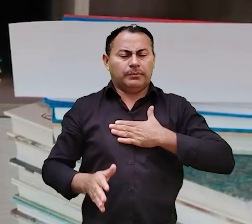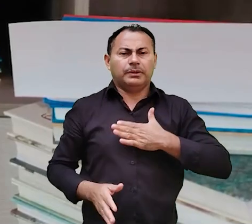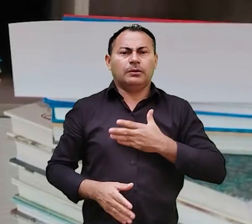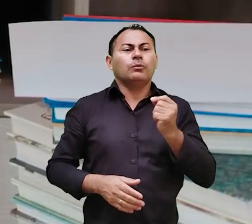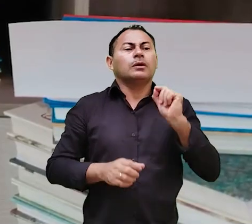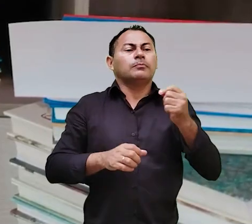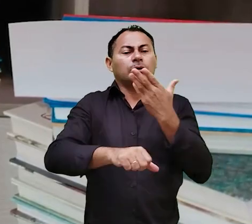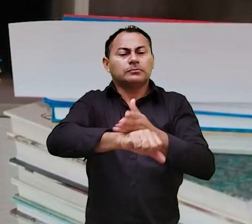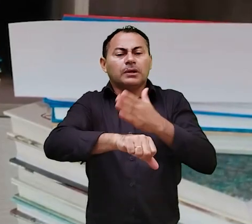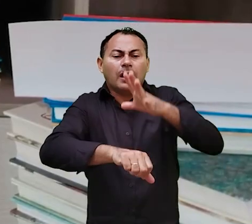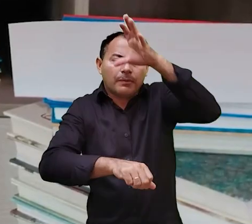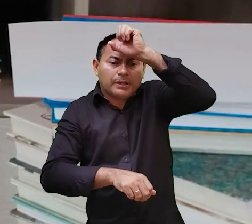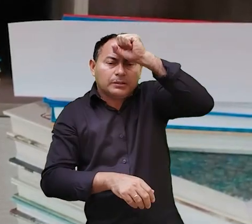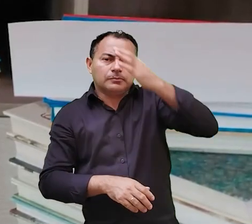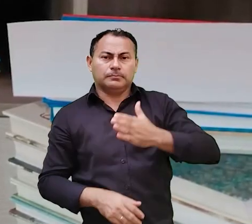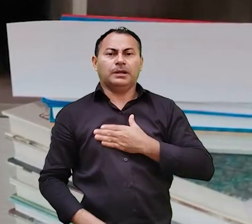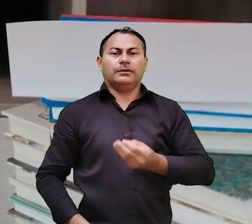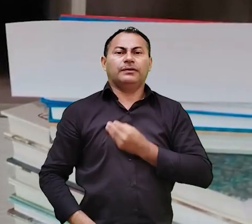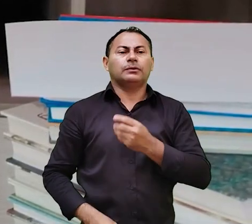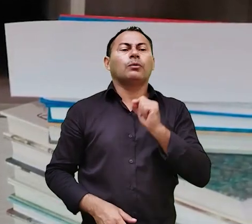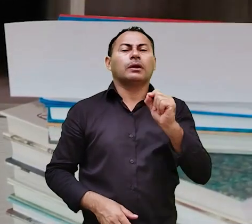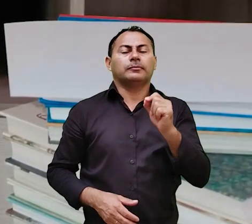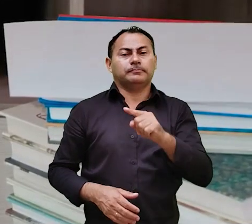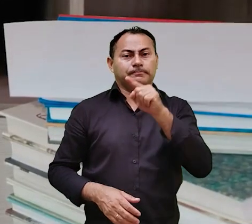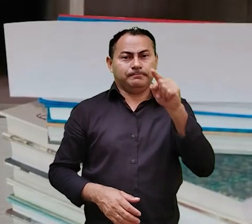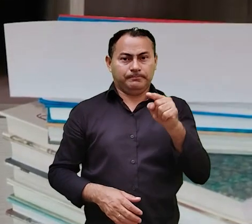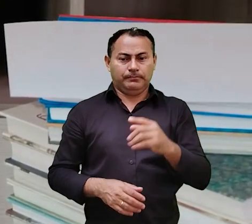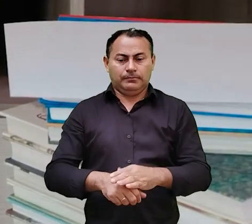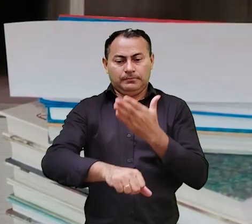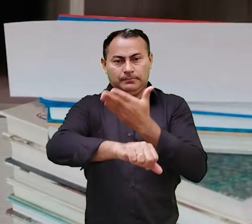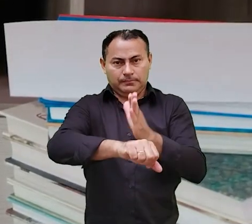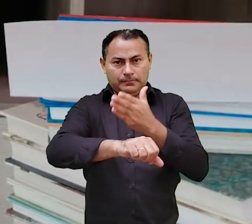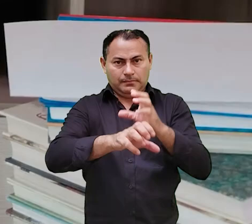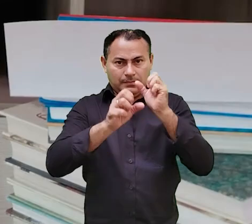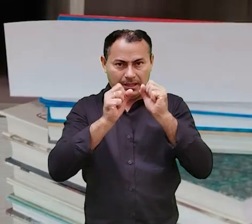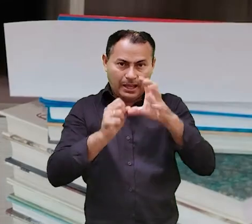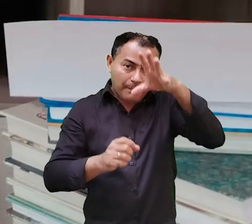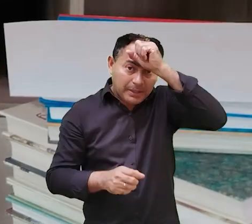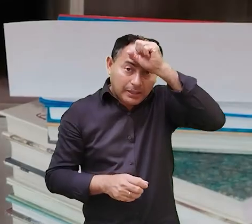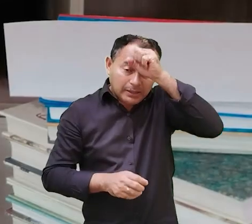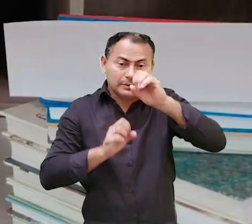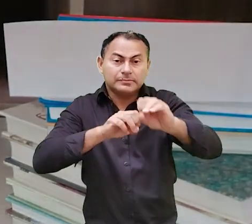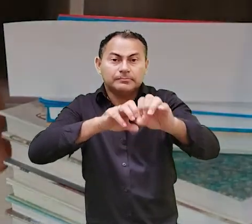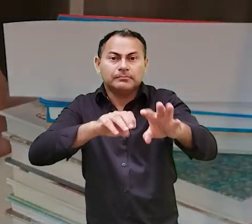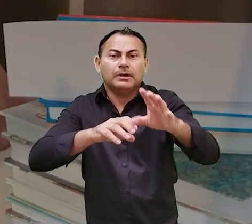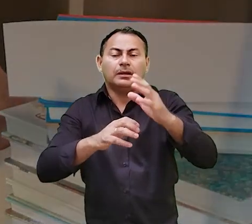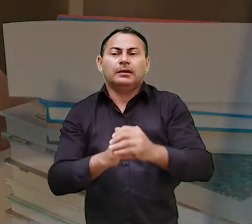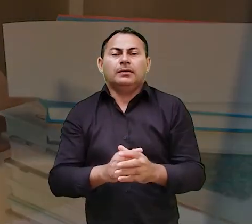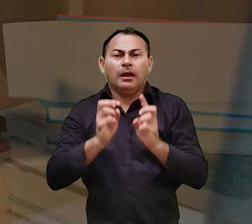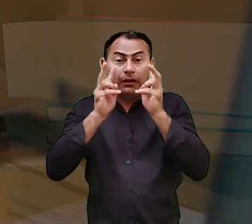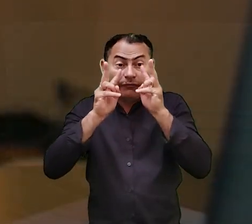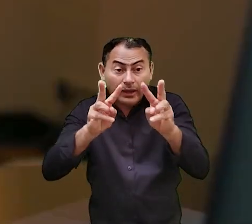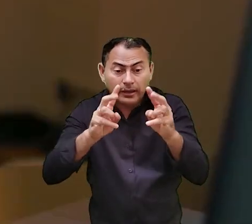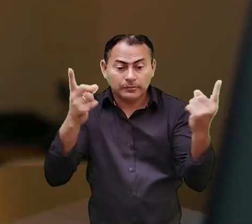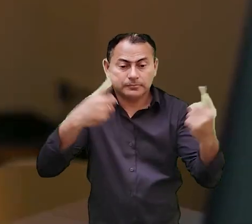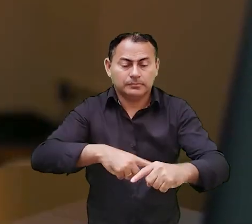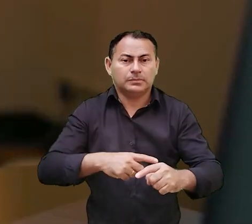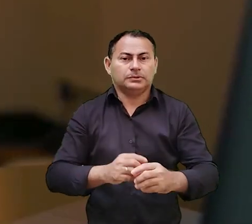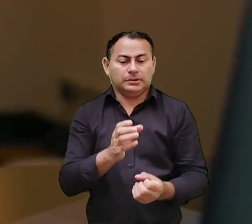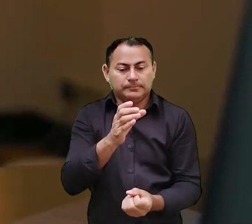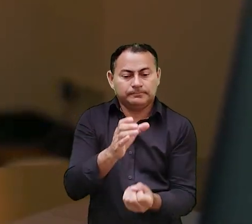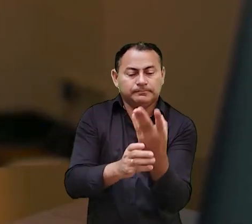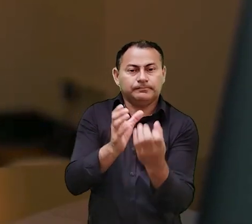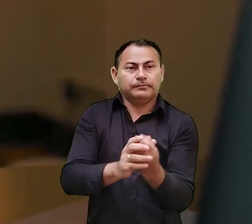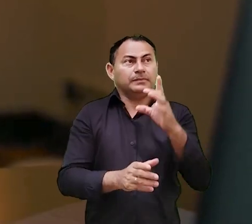para mim? Que aplicação posso tirar para a minha vida? A aplicação que podemos tirar desta lição é: enxergue